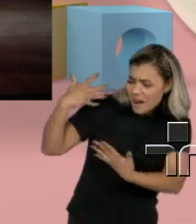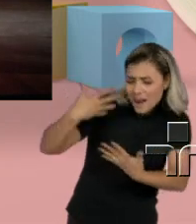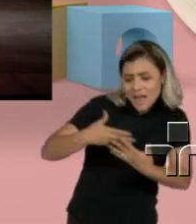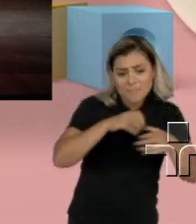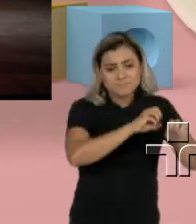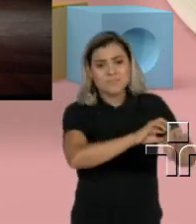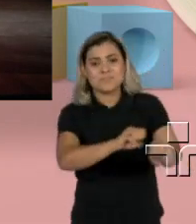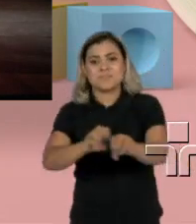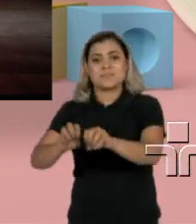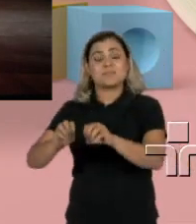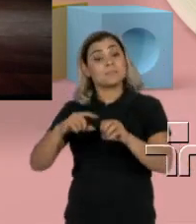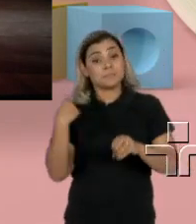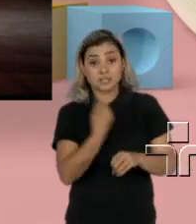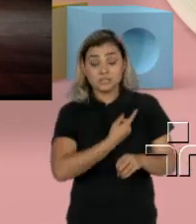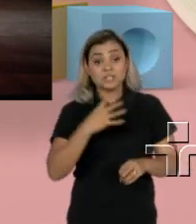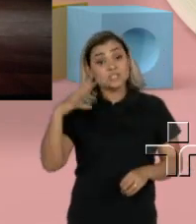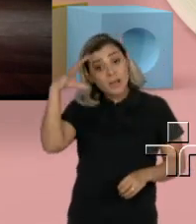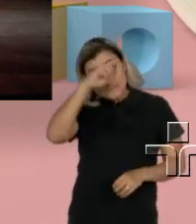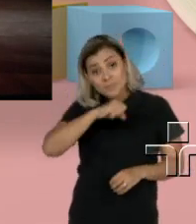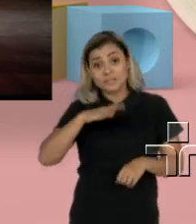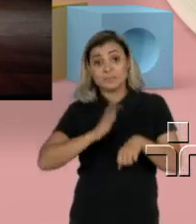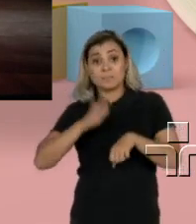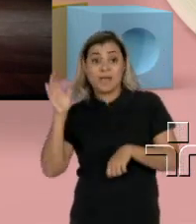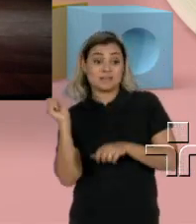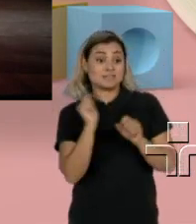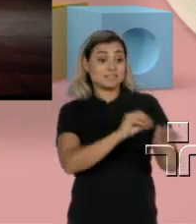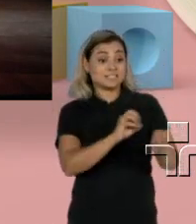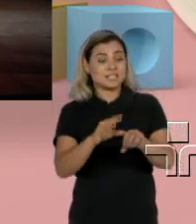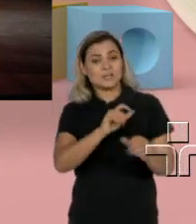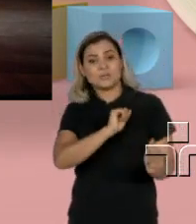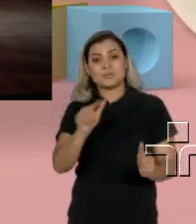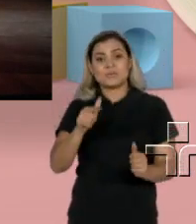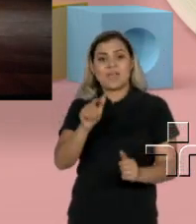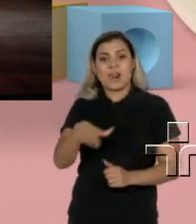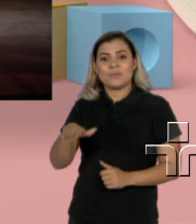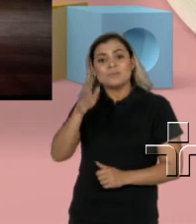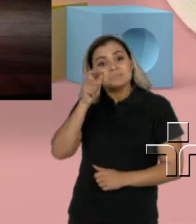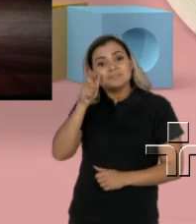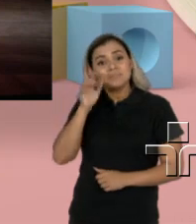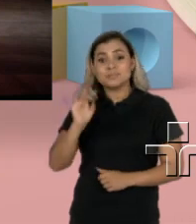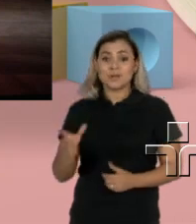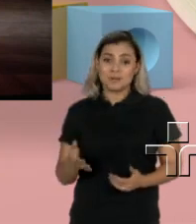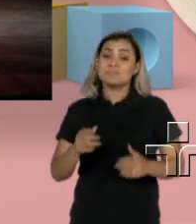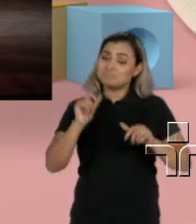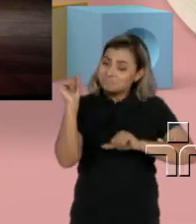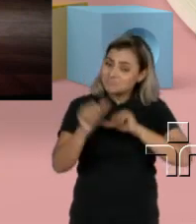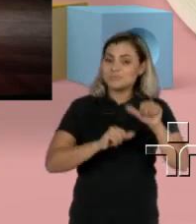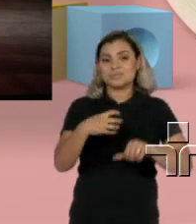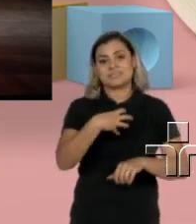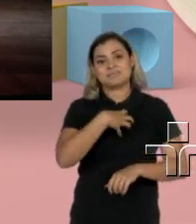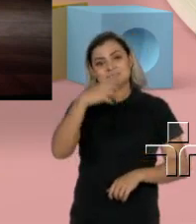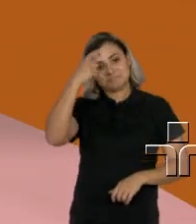eu falo que a gente aprende muito mais um fernando do que com certeza o dólar há